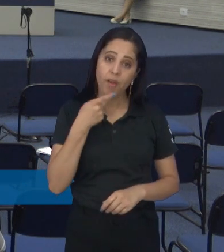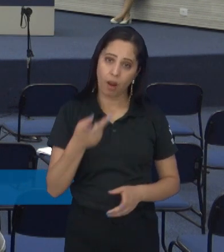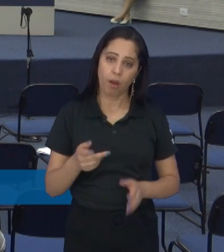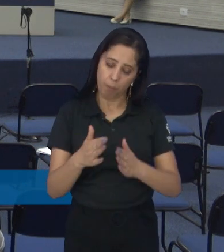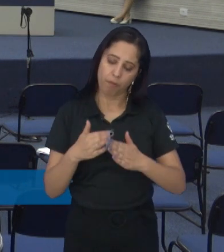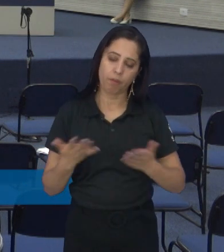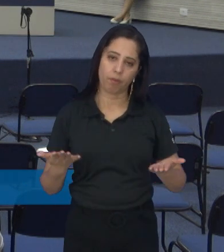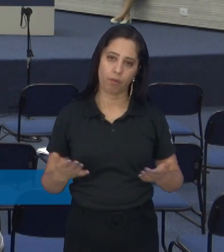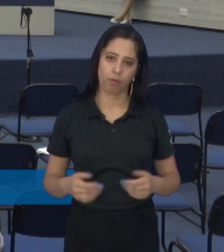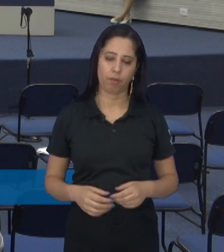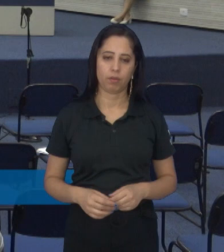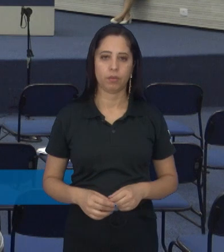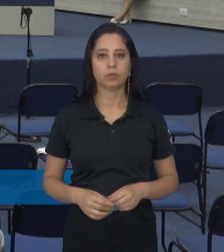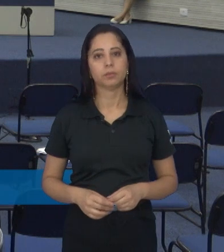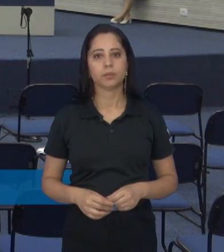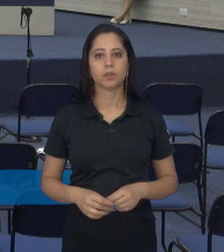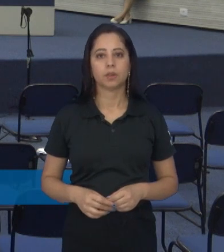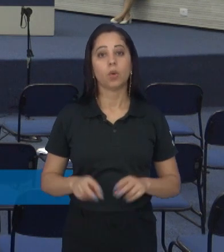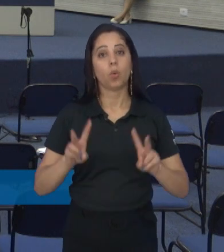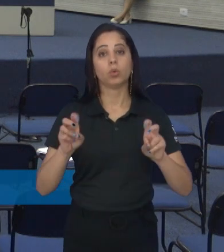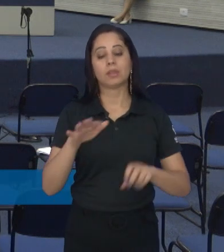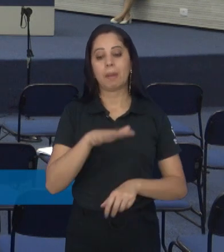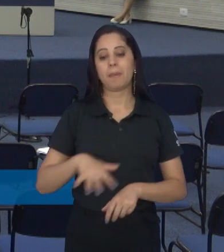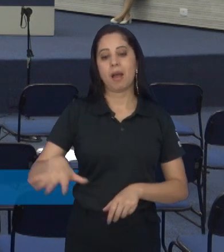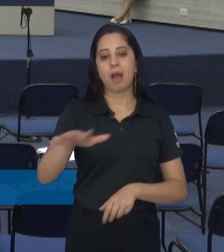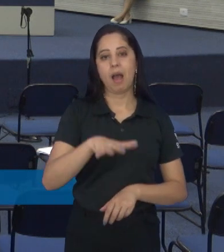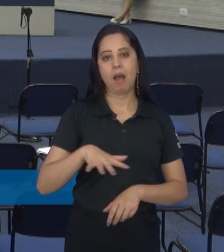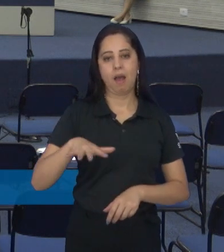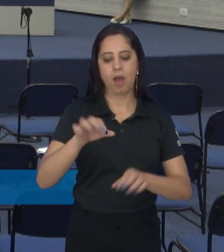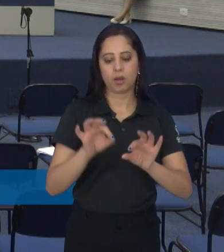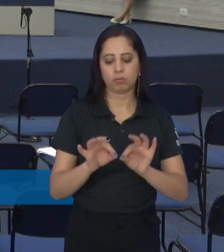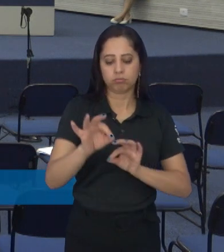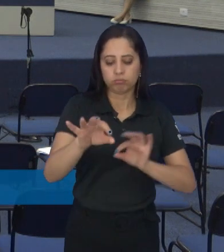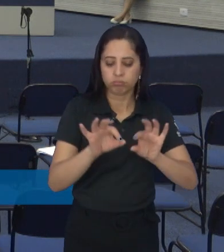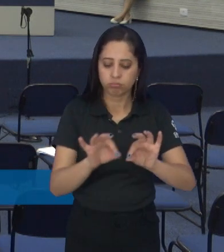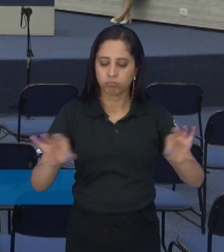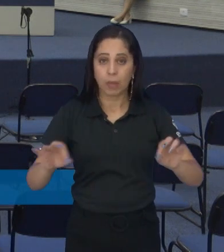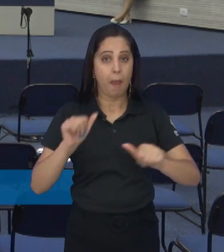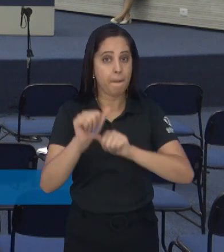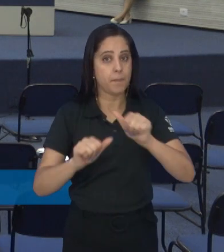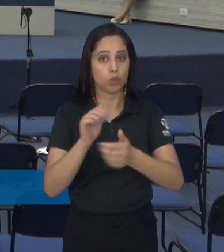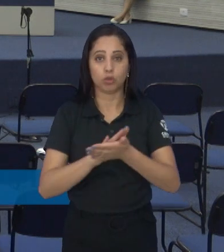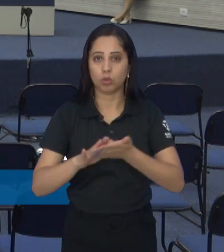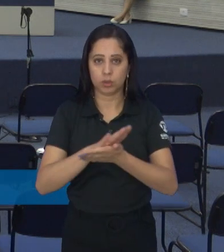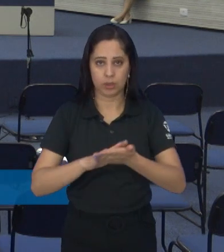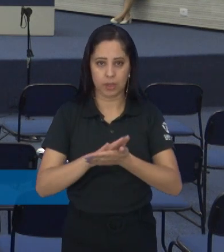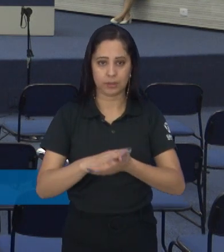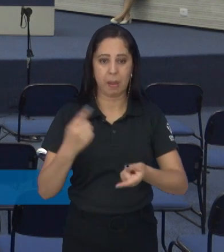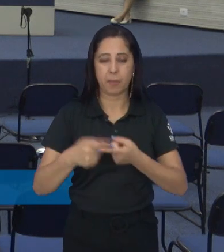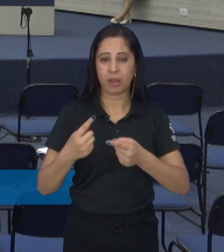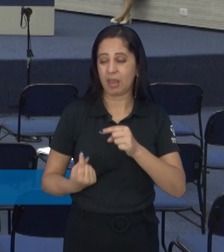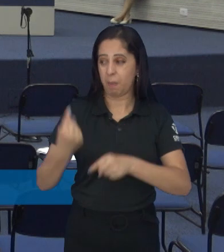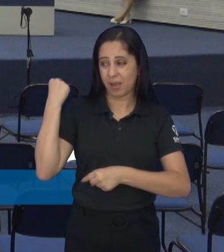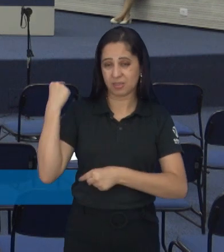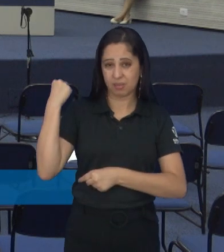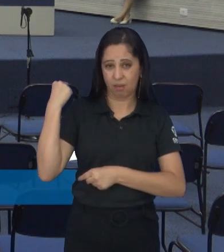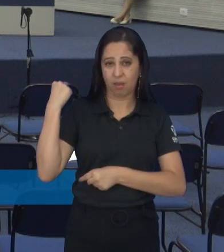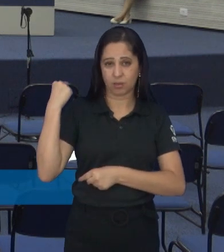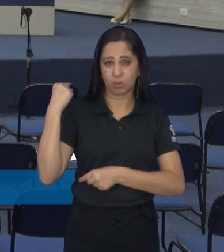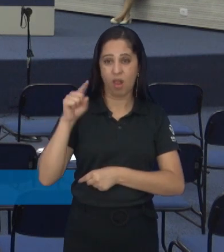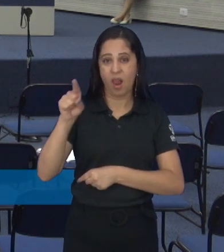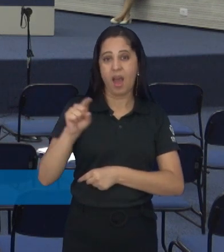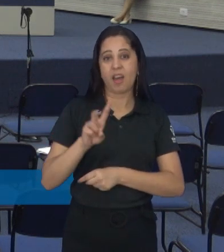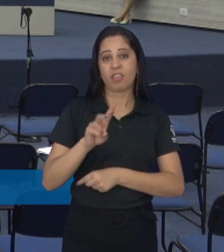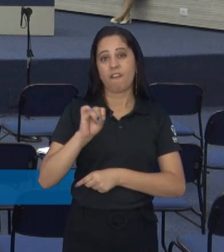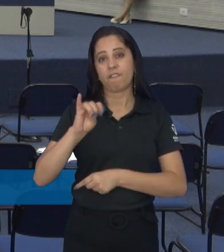sobre o aspecto do zoneamento nada mudou porque assim quando nós discutimos o zoneamento com a Vila Betânia em 2018 em